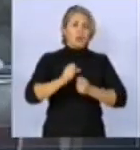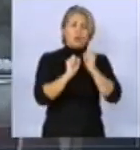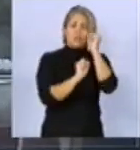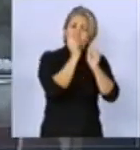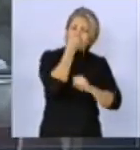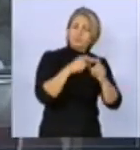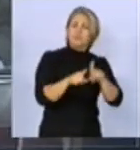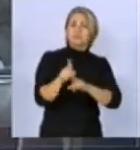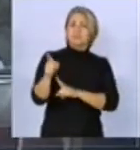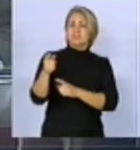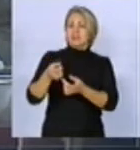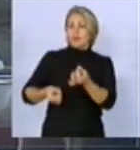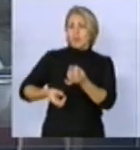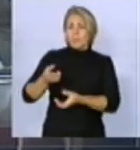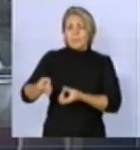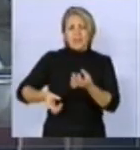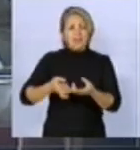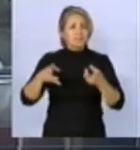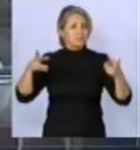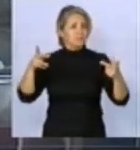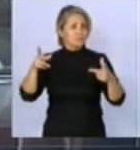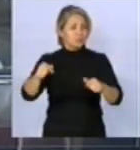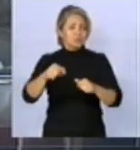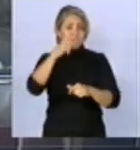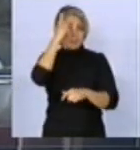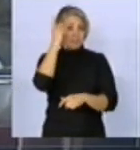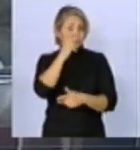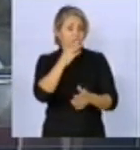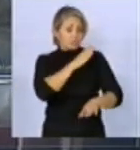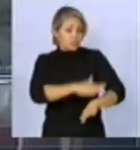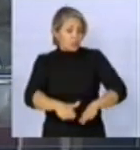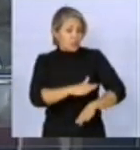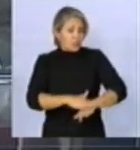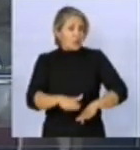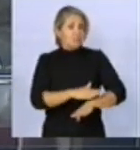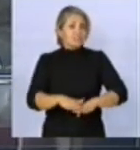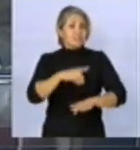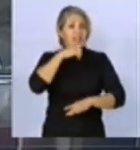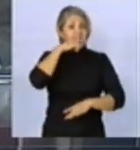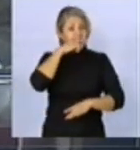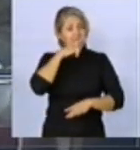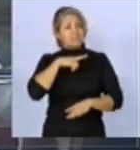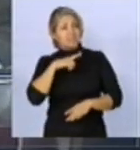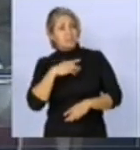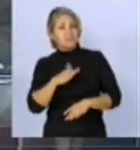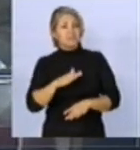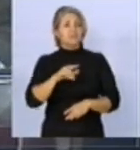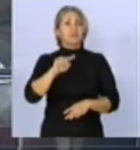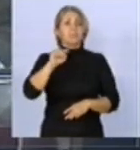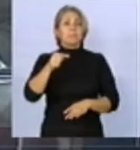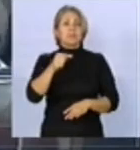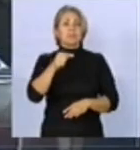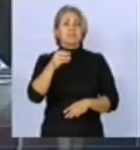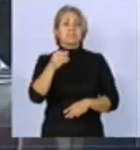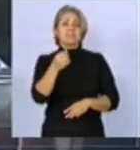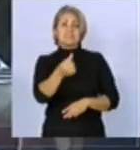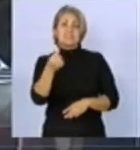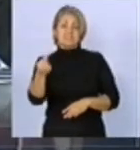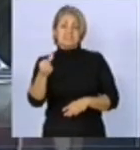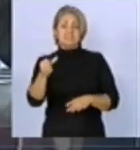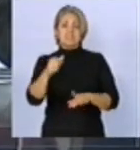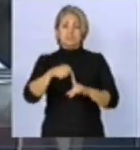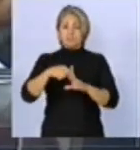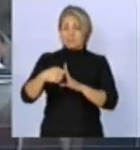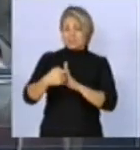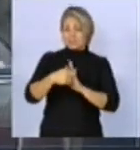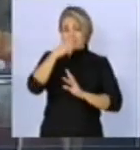tudo 1800 e o safrista de o cortador de cana ele mais ou menos ele fatura 1066 por mês e o Nossa fita